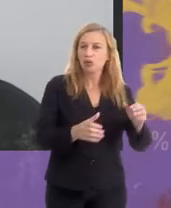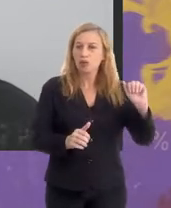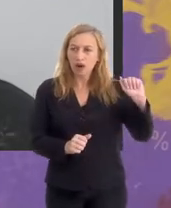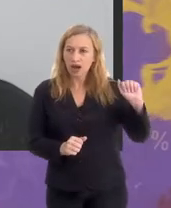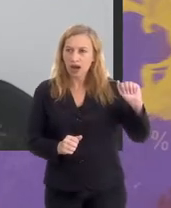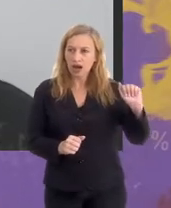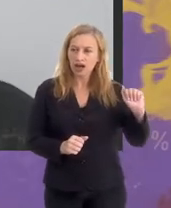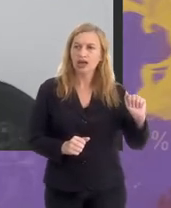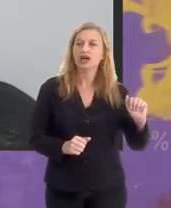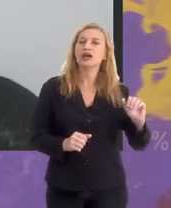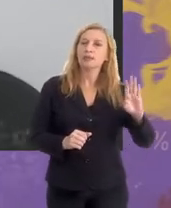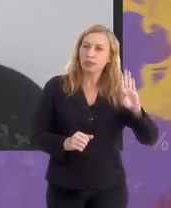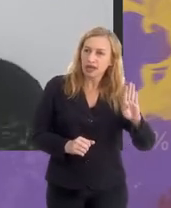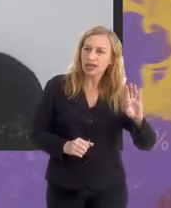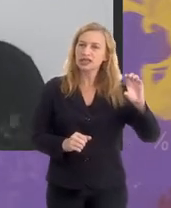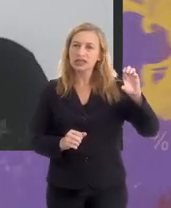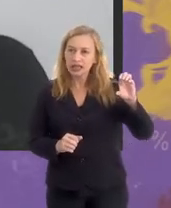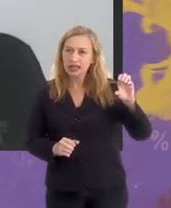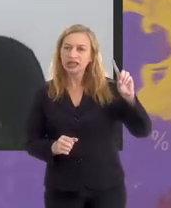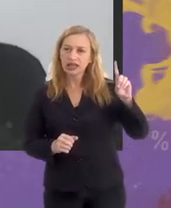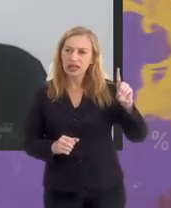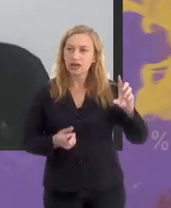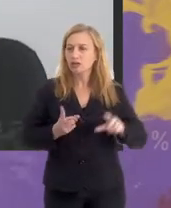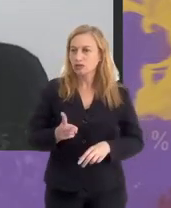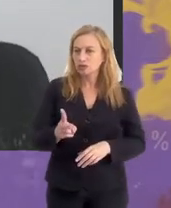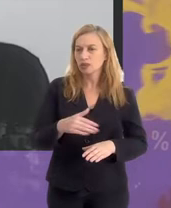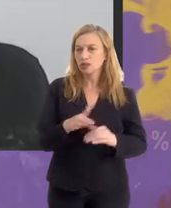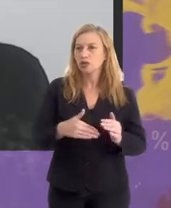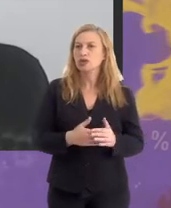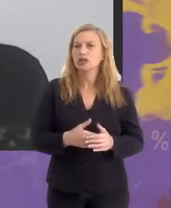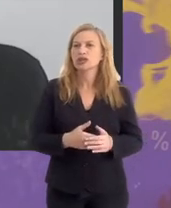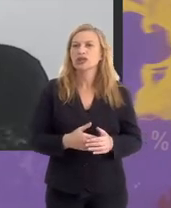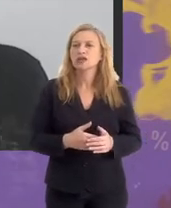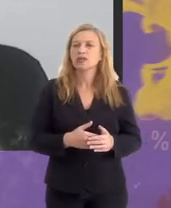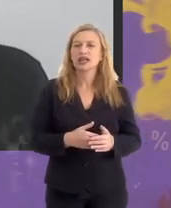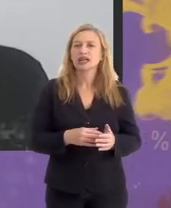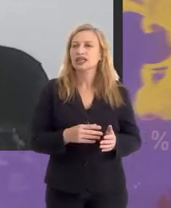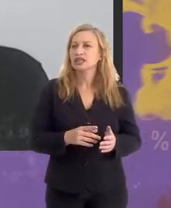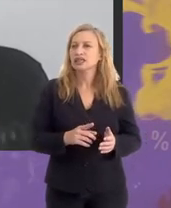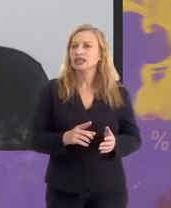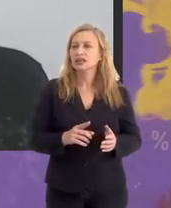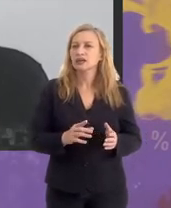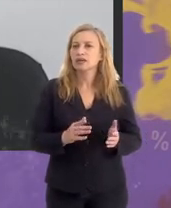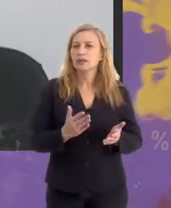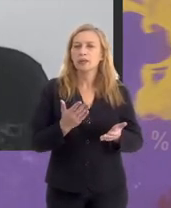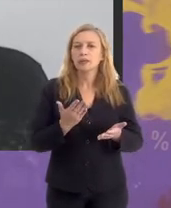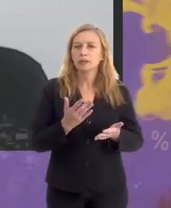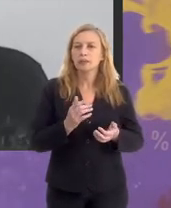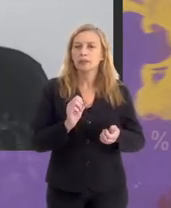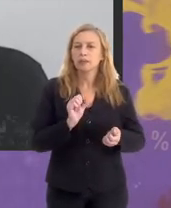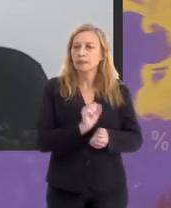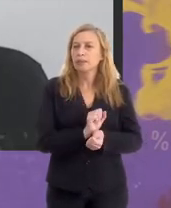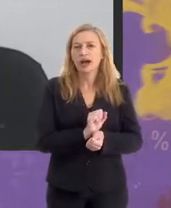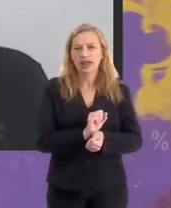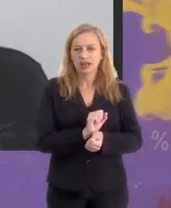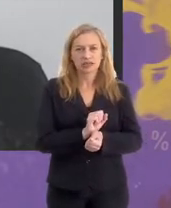da série A o mesmo e se Estendeu para série B para série C e tudo mais para que isso caísse e eu